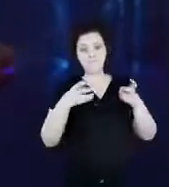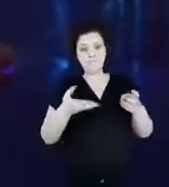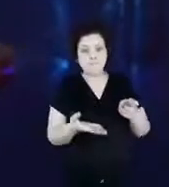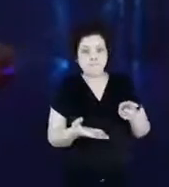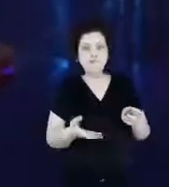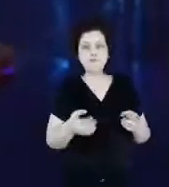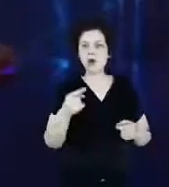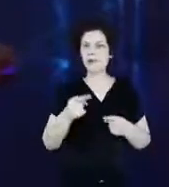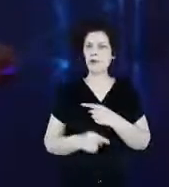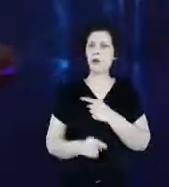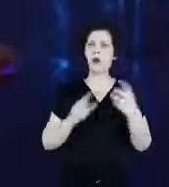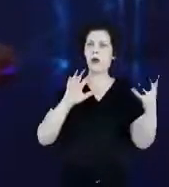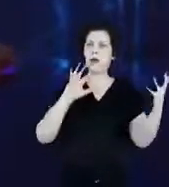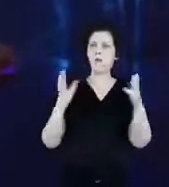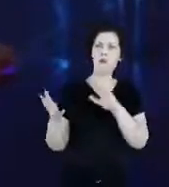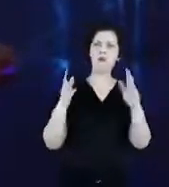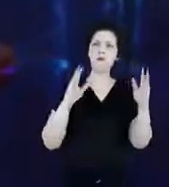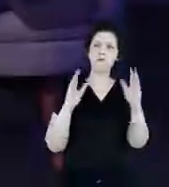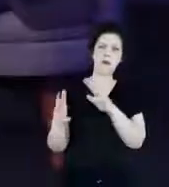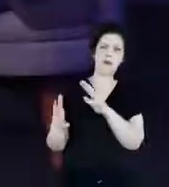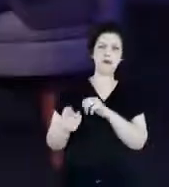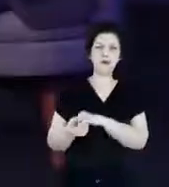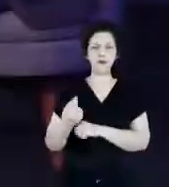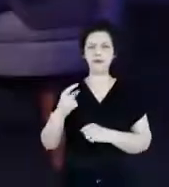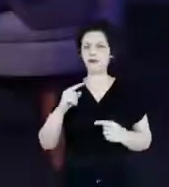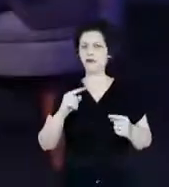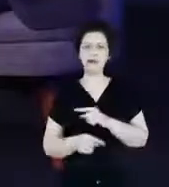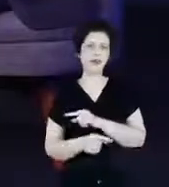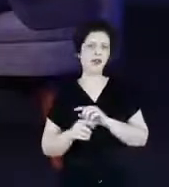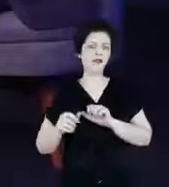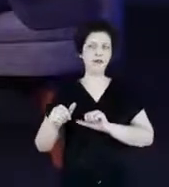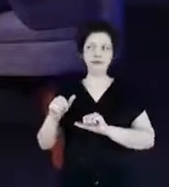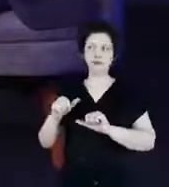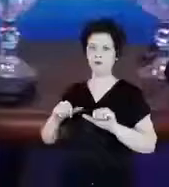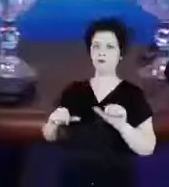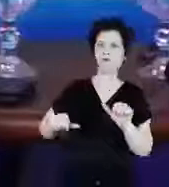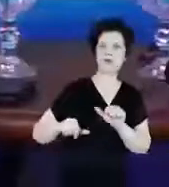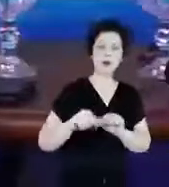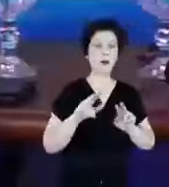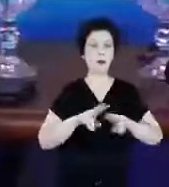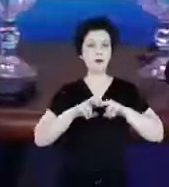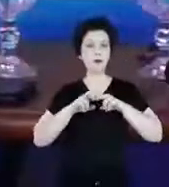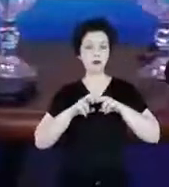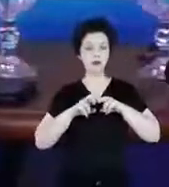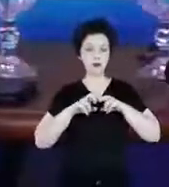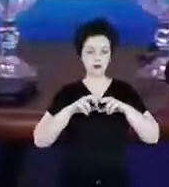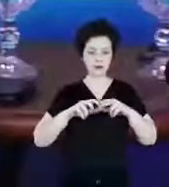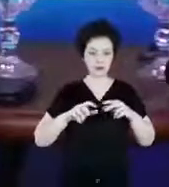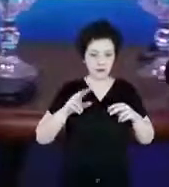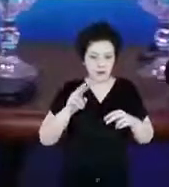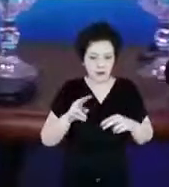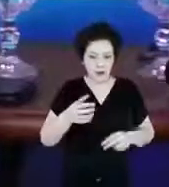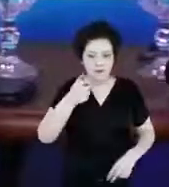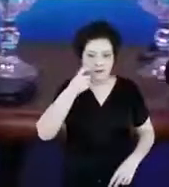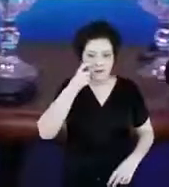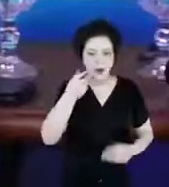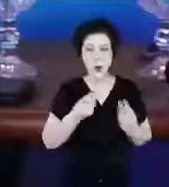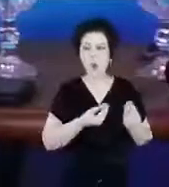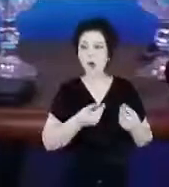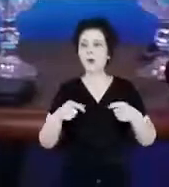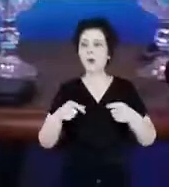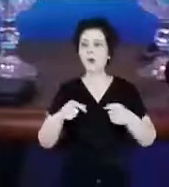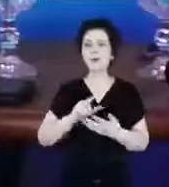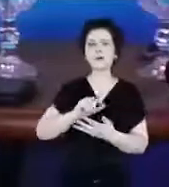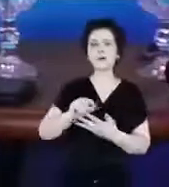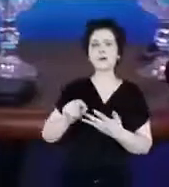incoerência climática, aí, essa distorção, que fez com que a gente pudesse, inclusive, ver alternativas, né, e que